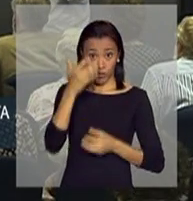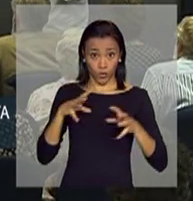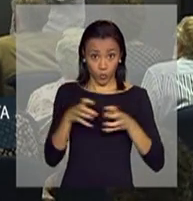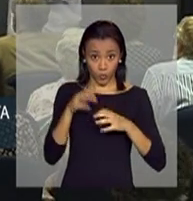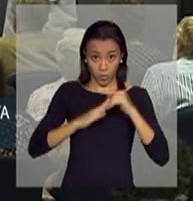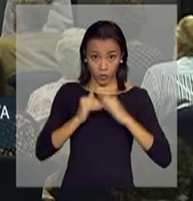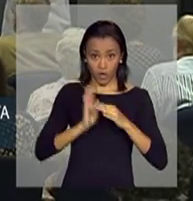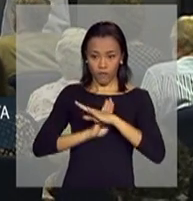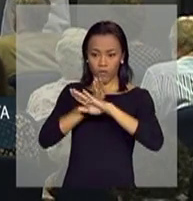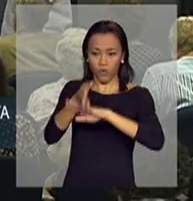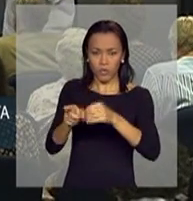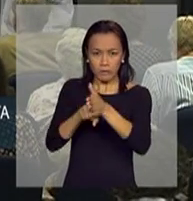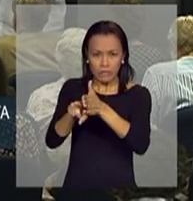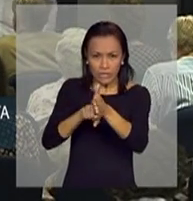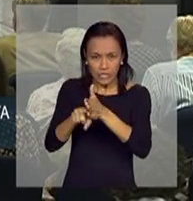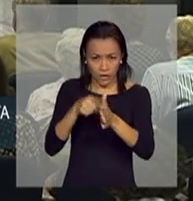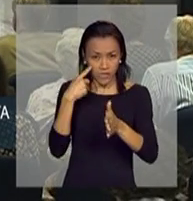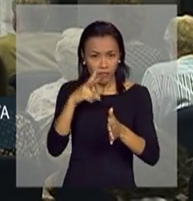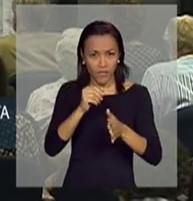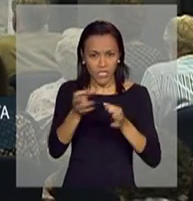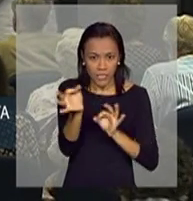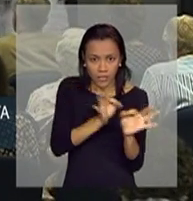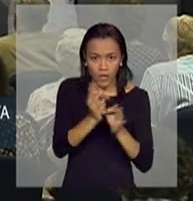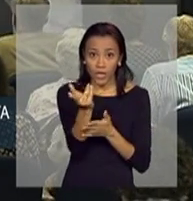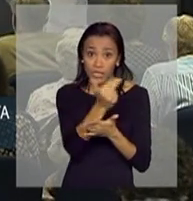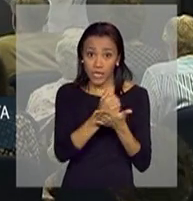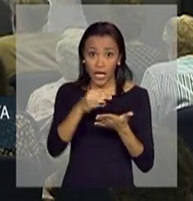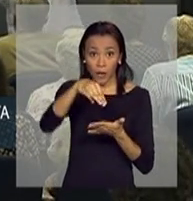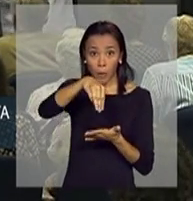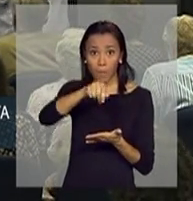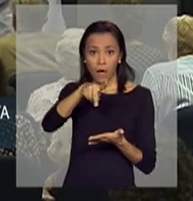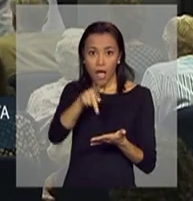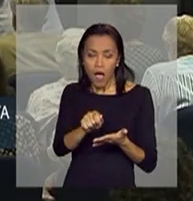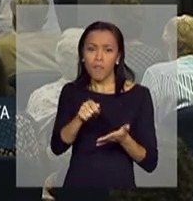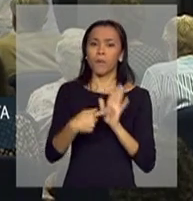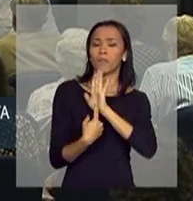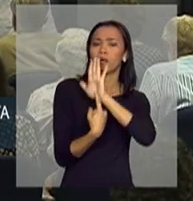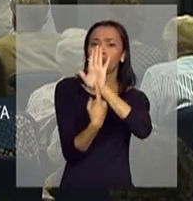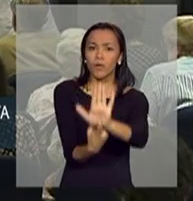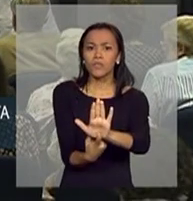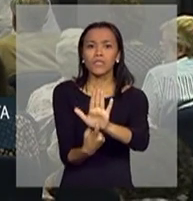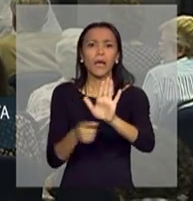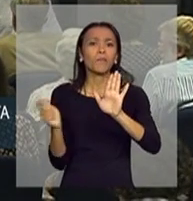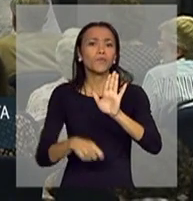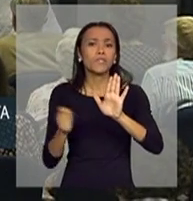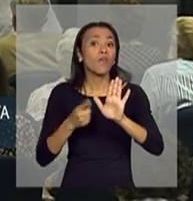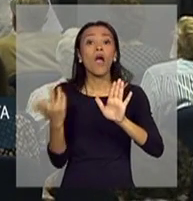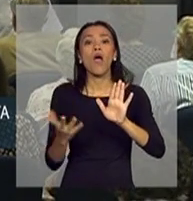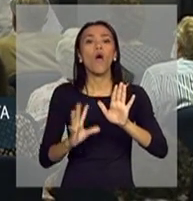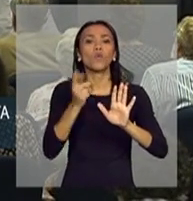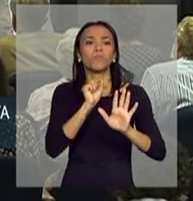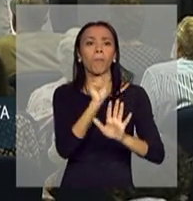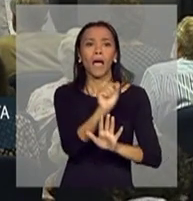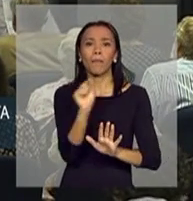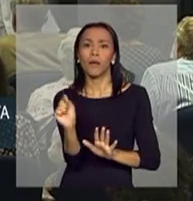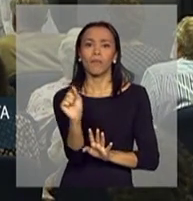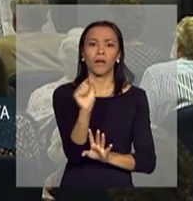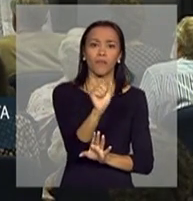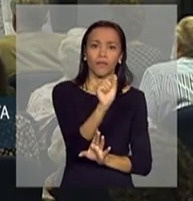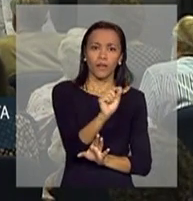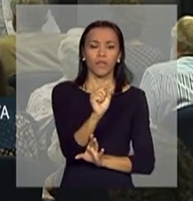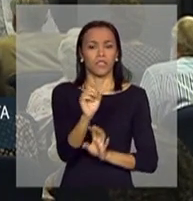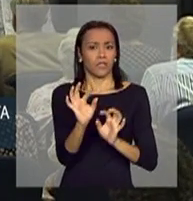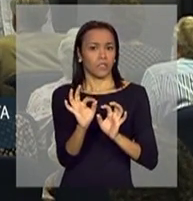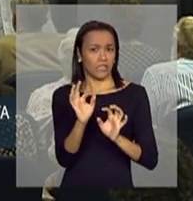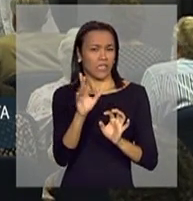tentaram fazer os mapas, que os senhores vão ver, o mais georreferenciado possível, ou seja, com os pontos tendo uma